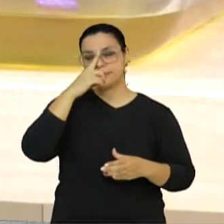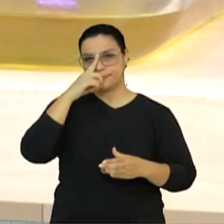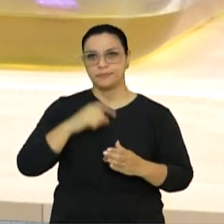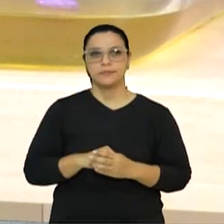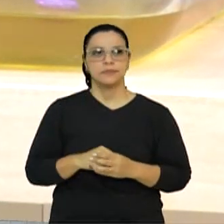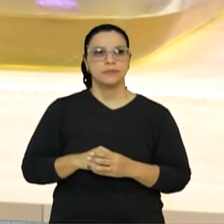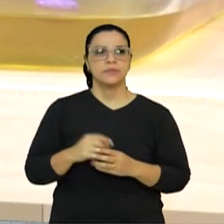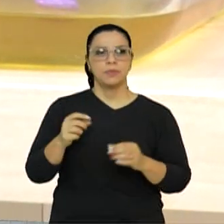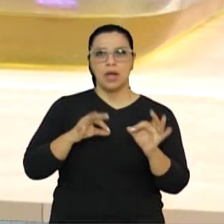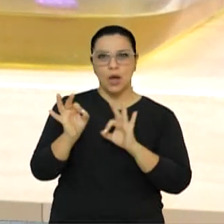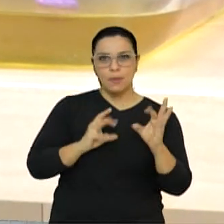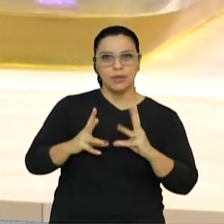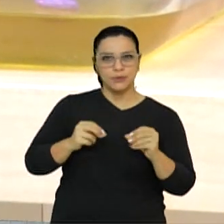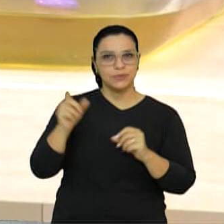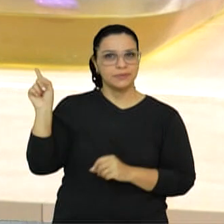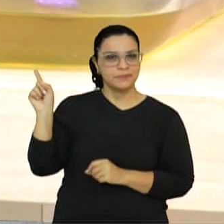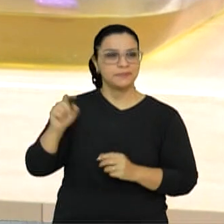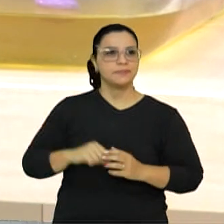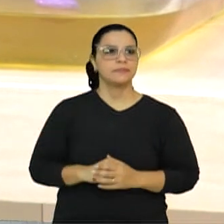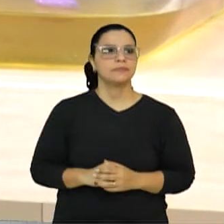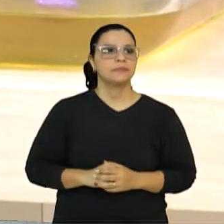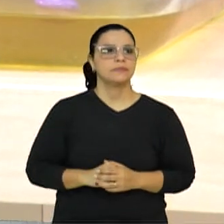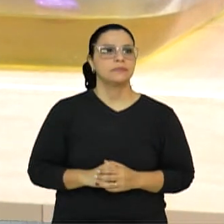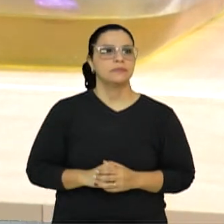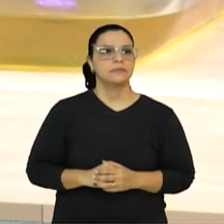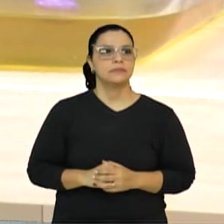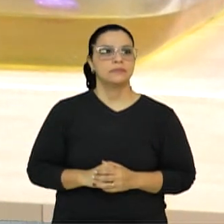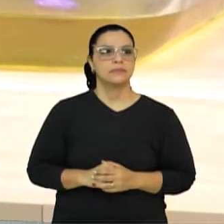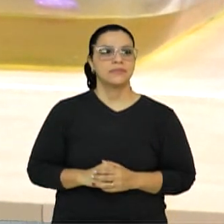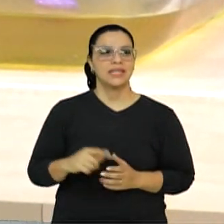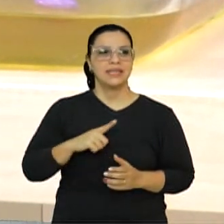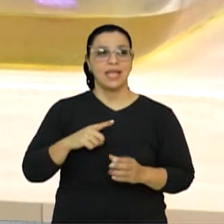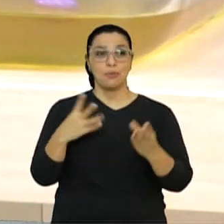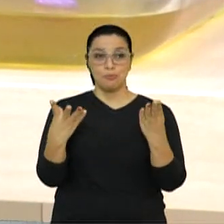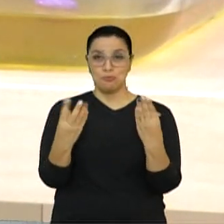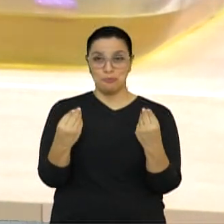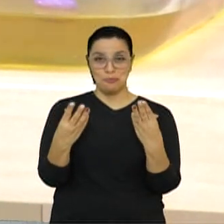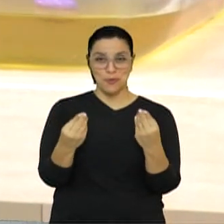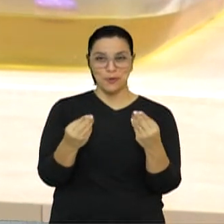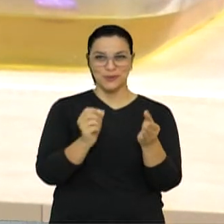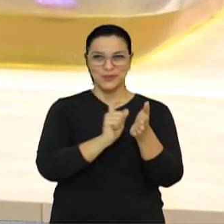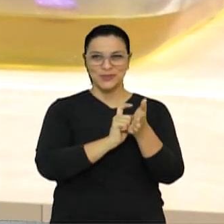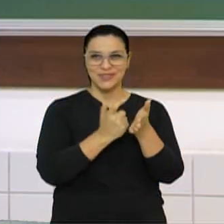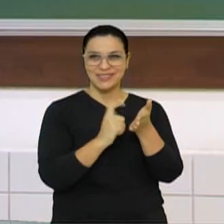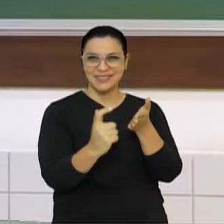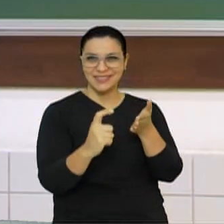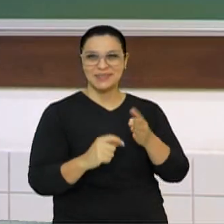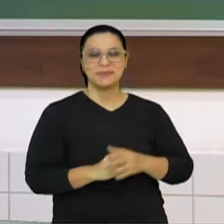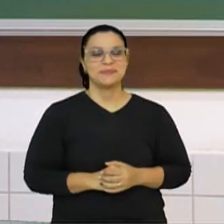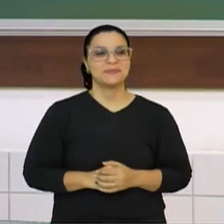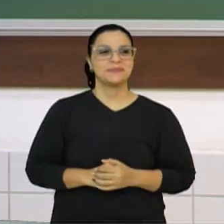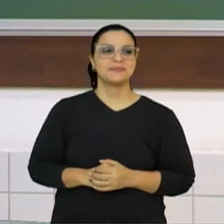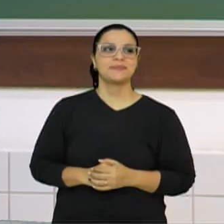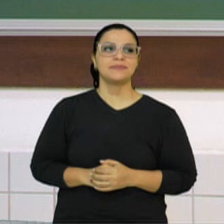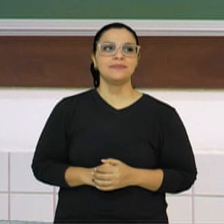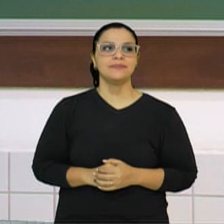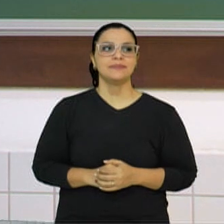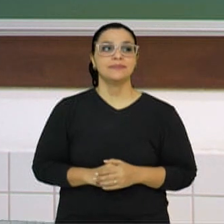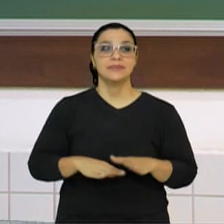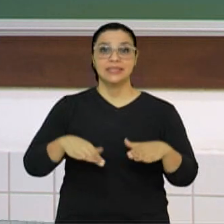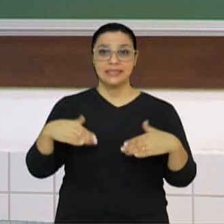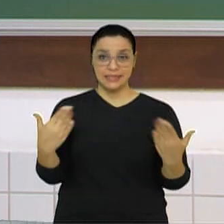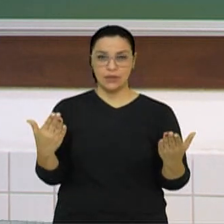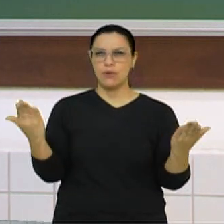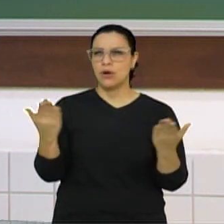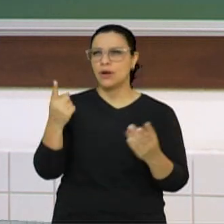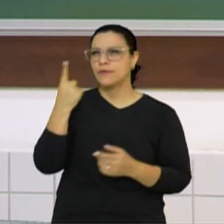Então, espalhando tudo por aqui e tal, né? Deixando assim ela bem rica em ribossomos. Muito bem. Aí